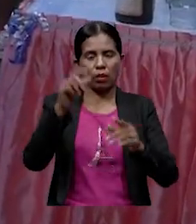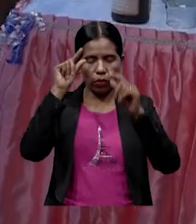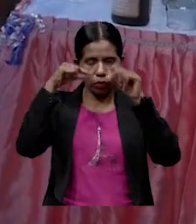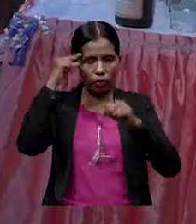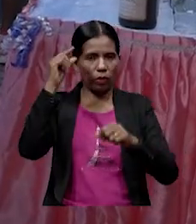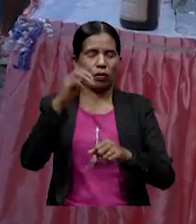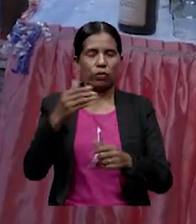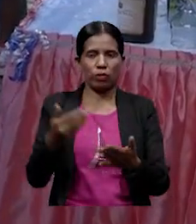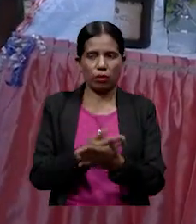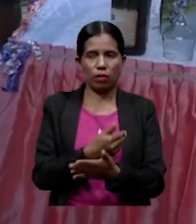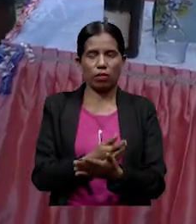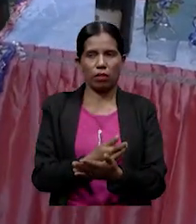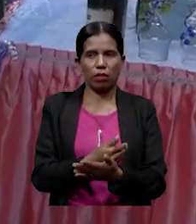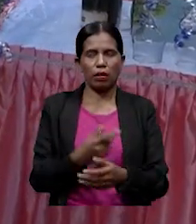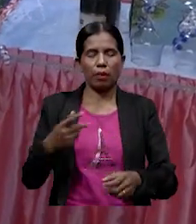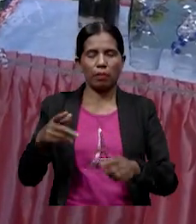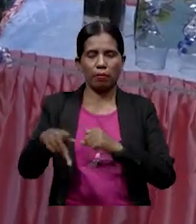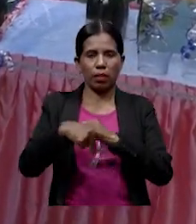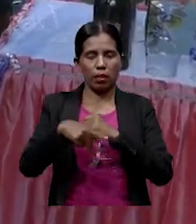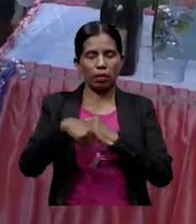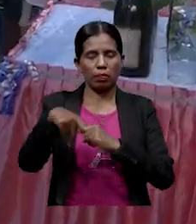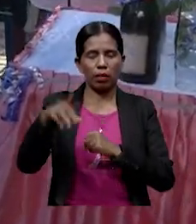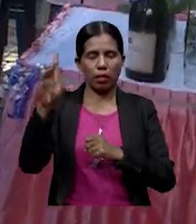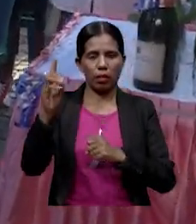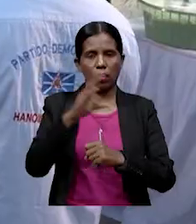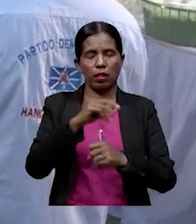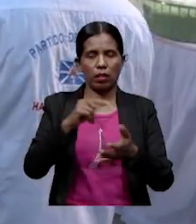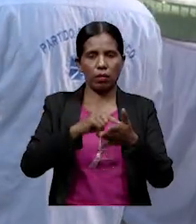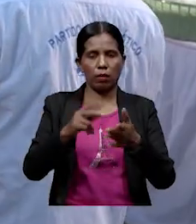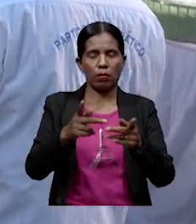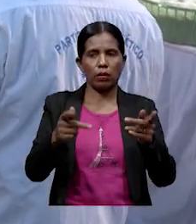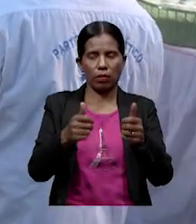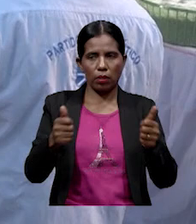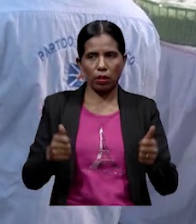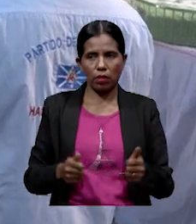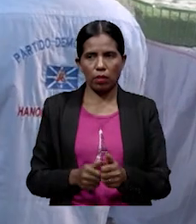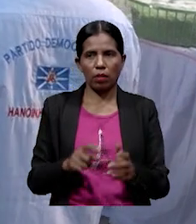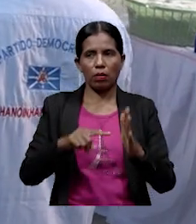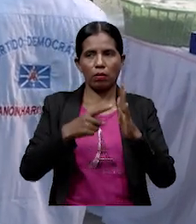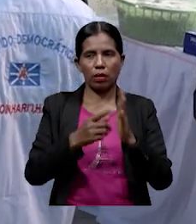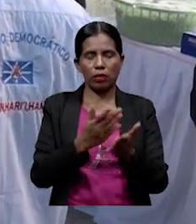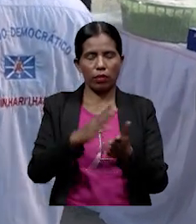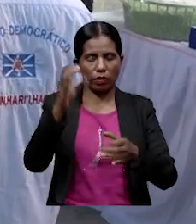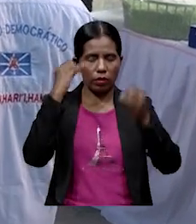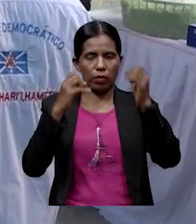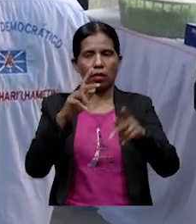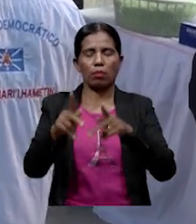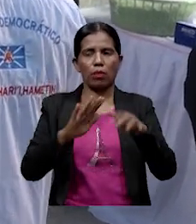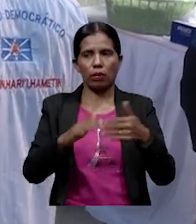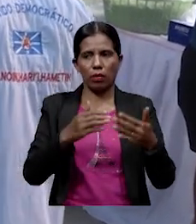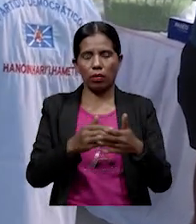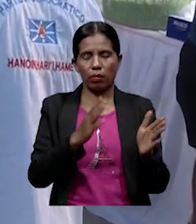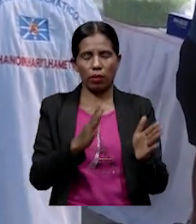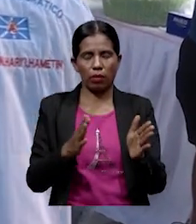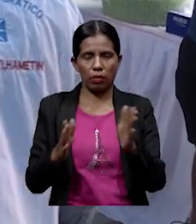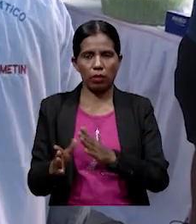oin, estrutura nasional Partido Democrático, ho estrutura nivel posto administrativo Kristurei, hahu halau konsolidasaun ba militante sira atu perparaan